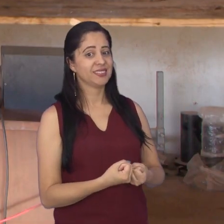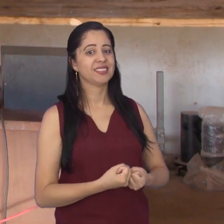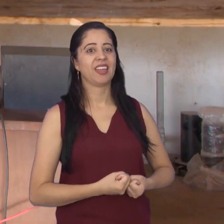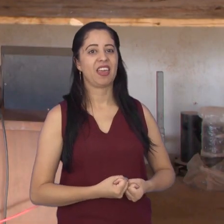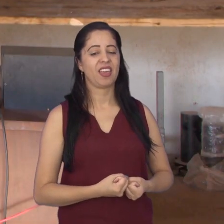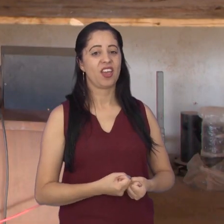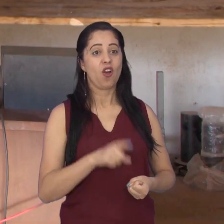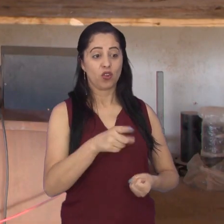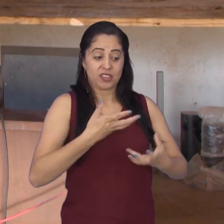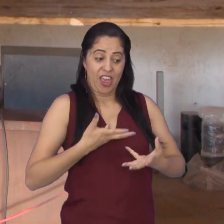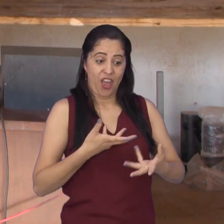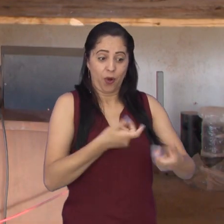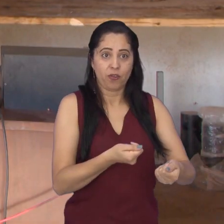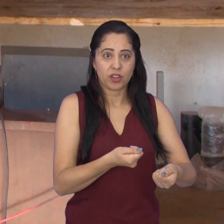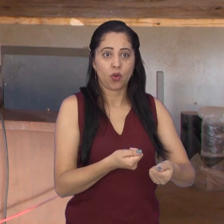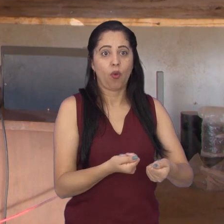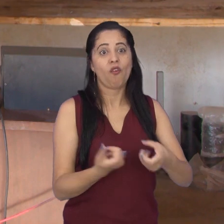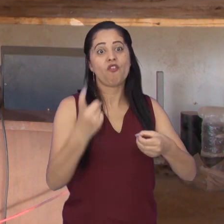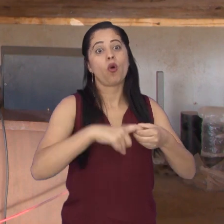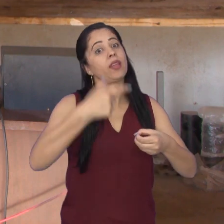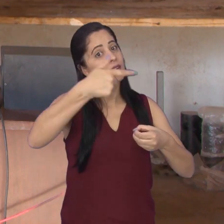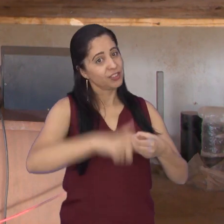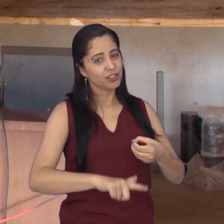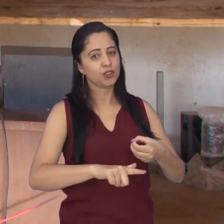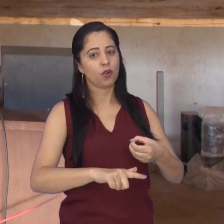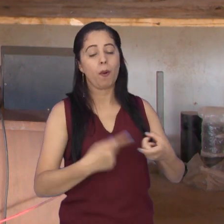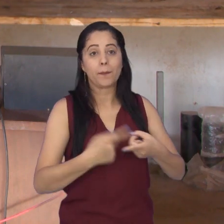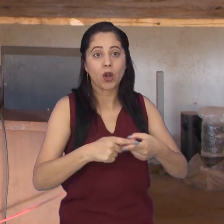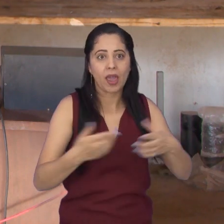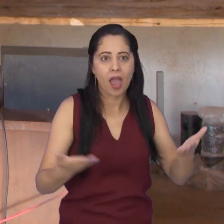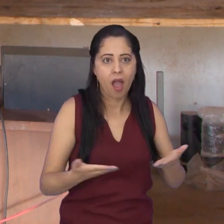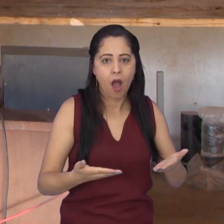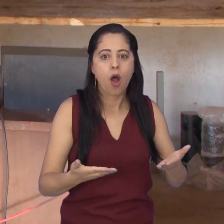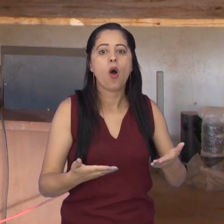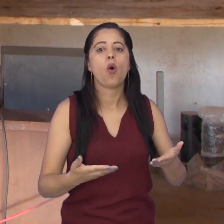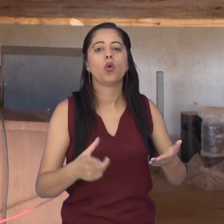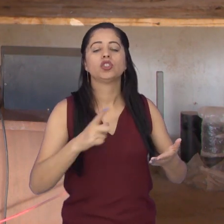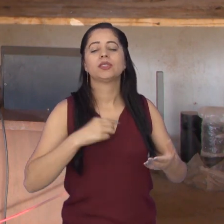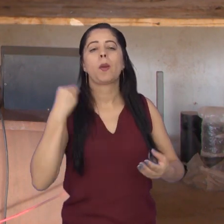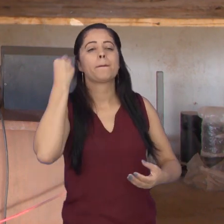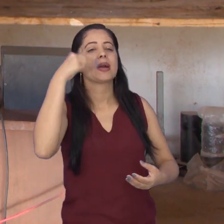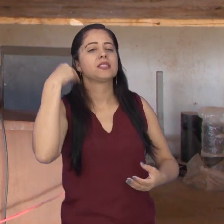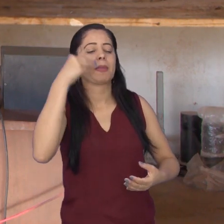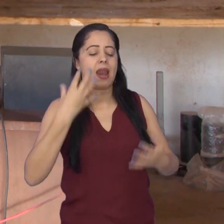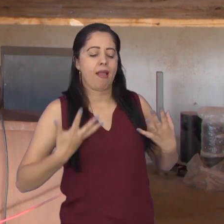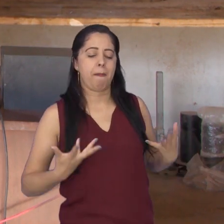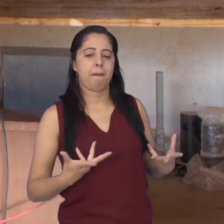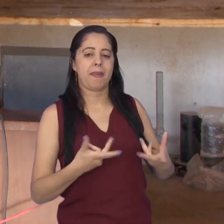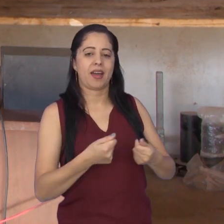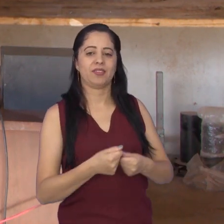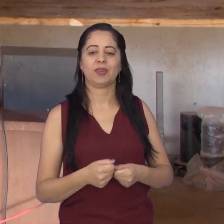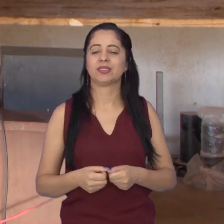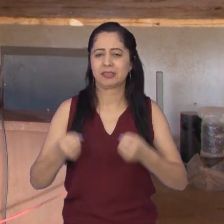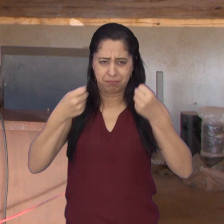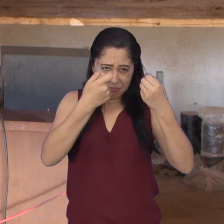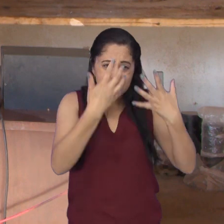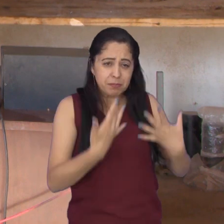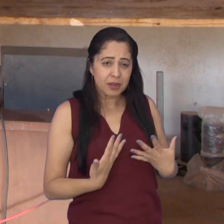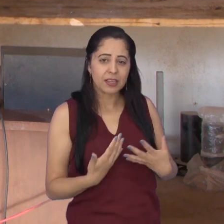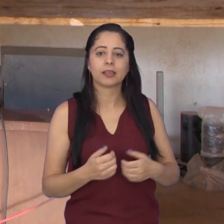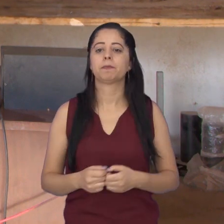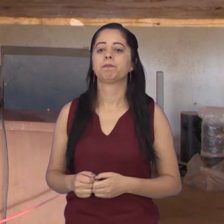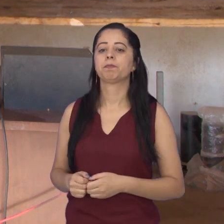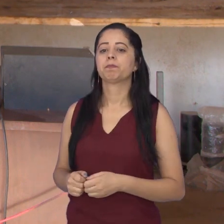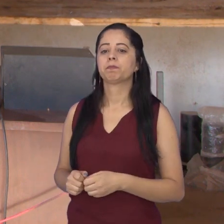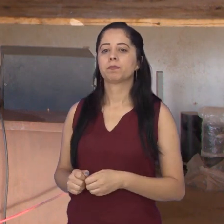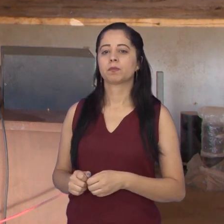aceito. O Bruno convidou a gente, né, Bruno, Sim. para voltar aqui no espaço, porque hoje vai acontecer uma experiência aqui muito legal. Explica pra gente.